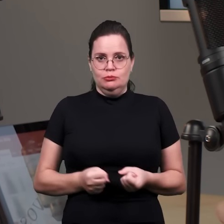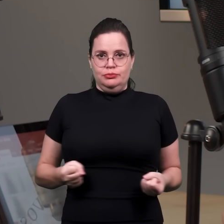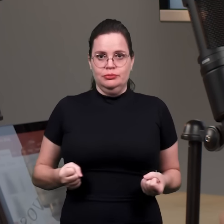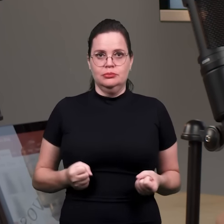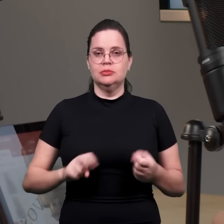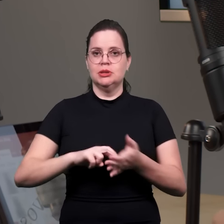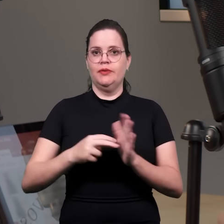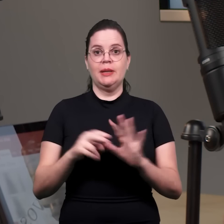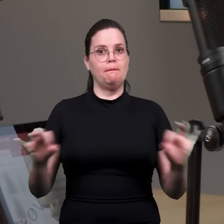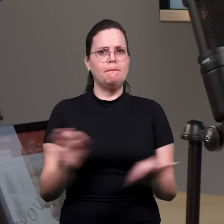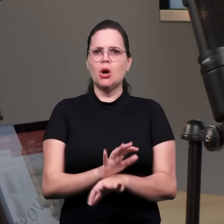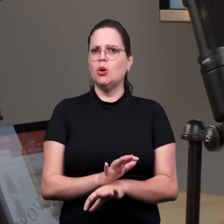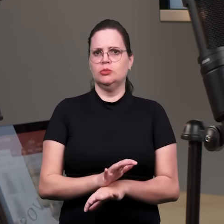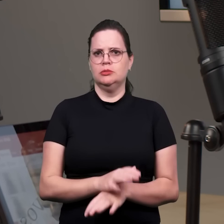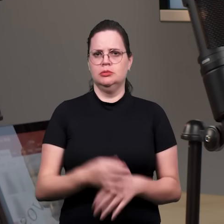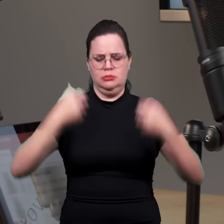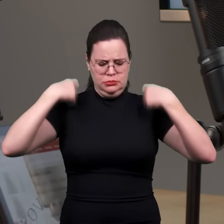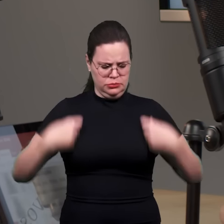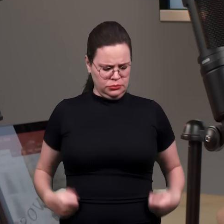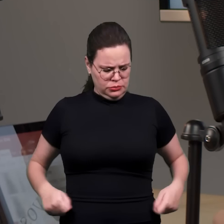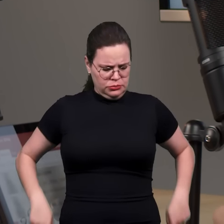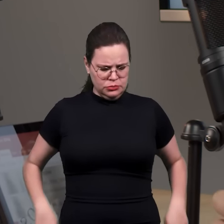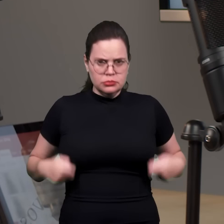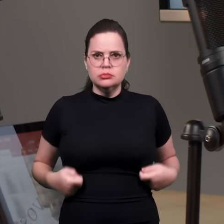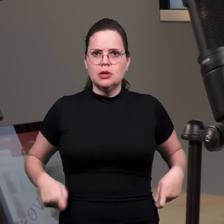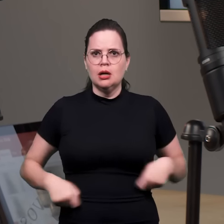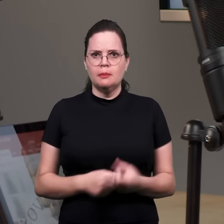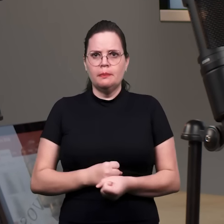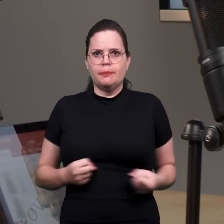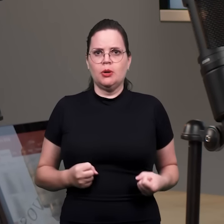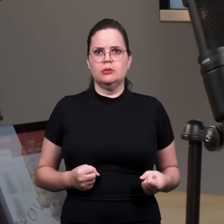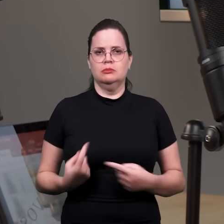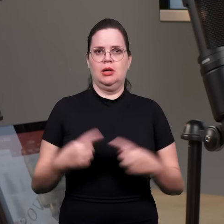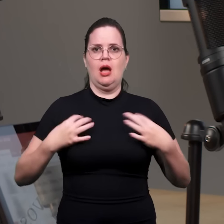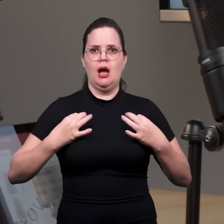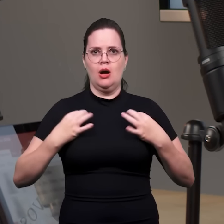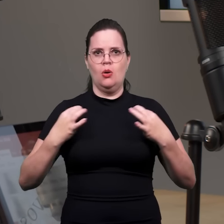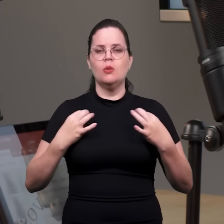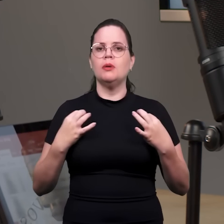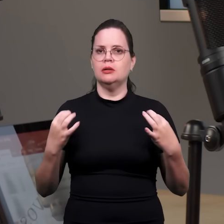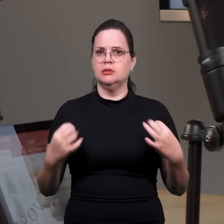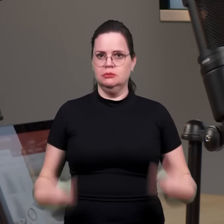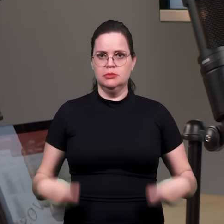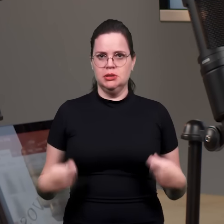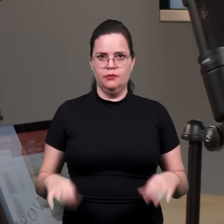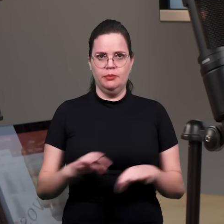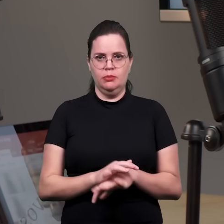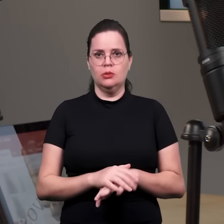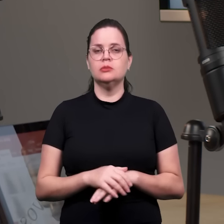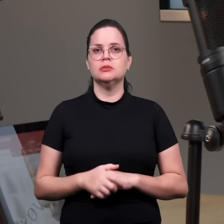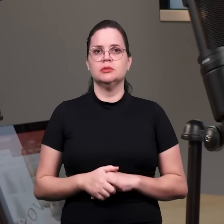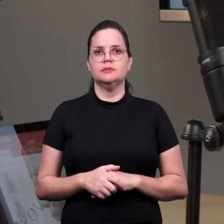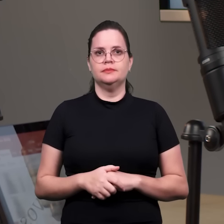de prontidão para sair. Era a roupa que estava preparada, eram os